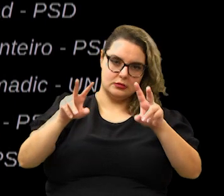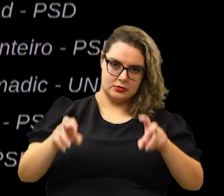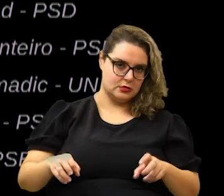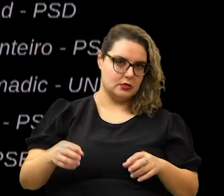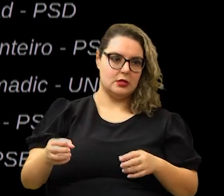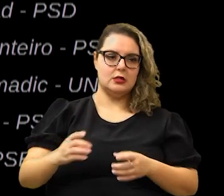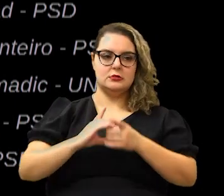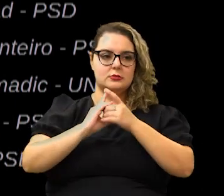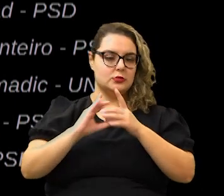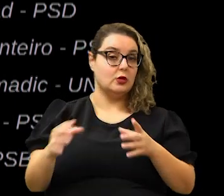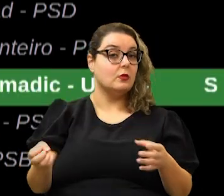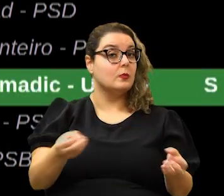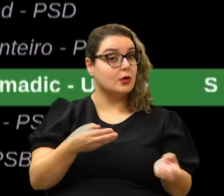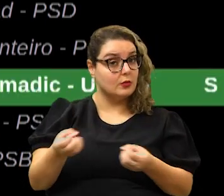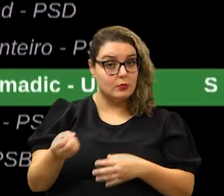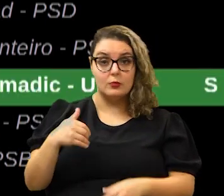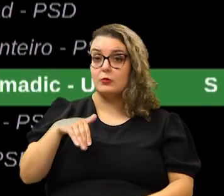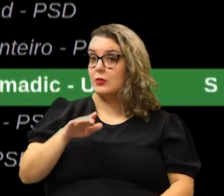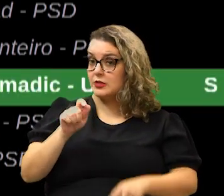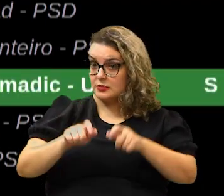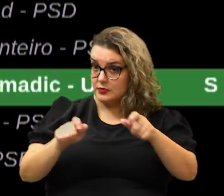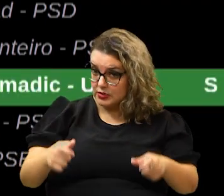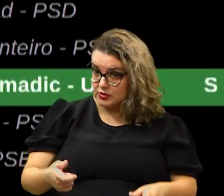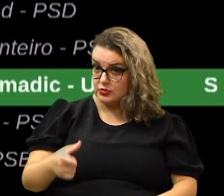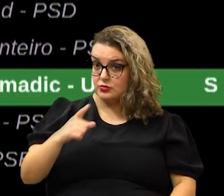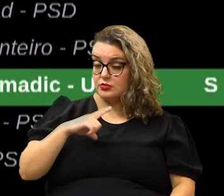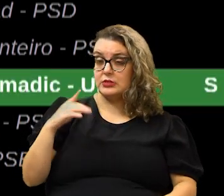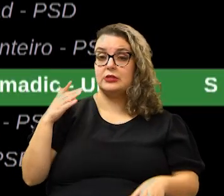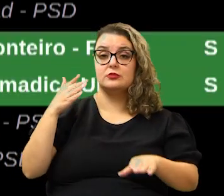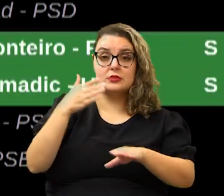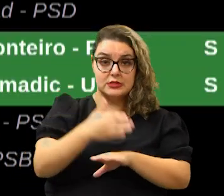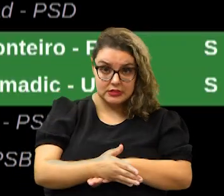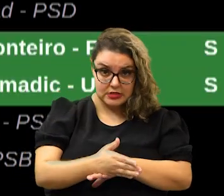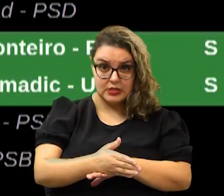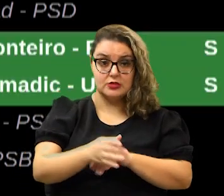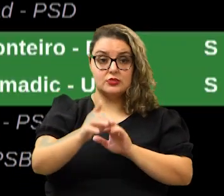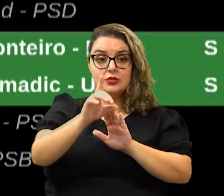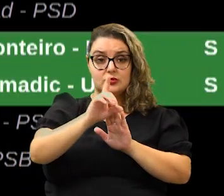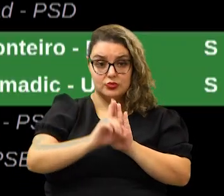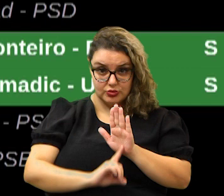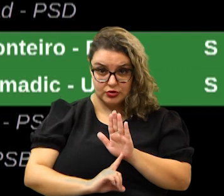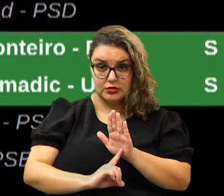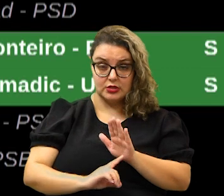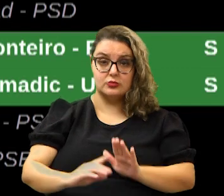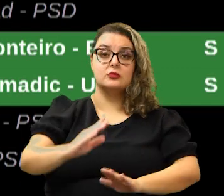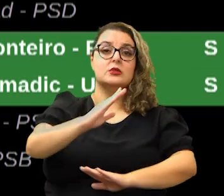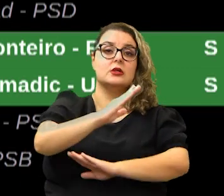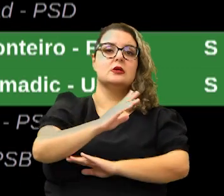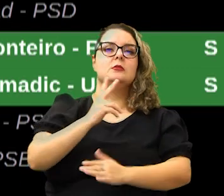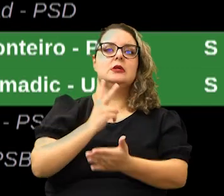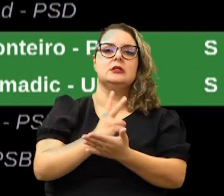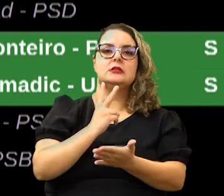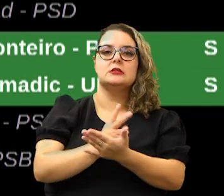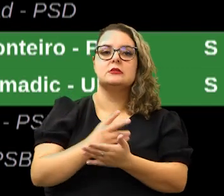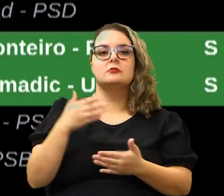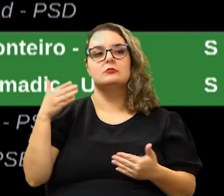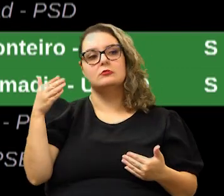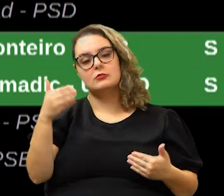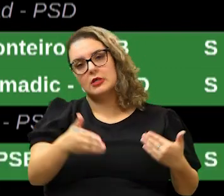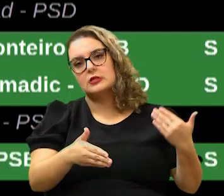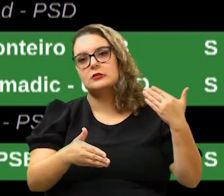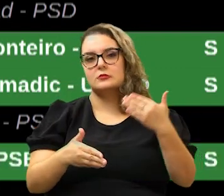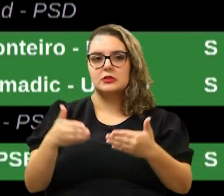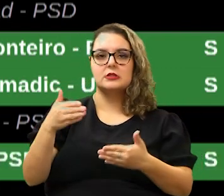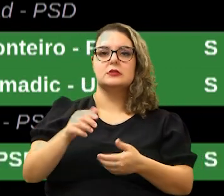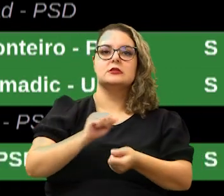vai se modernizando, cada vez mais pessoas estão tendo acesso a seus direitos e a Câmara está sempre participando disso e